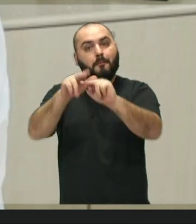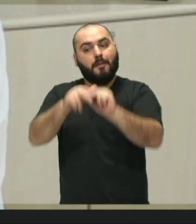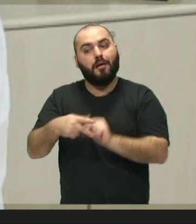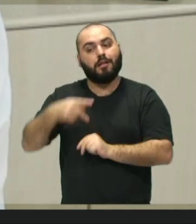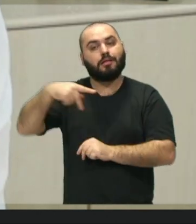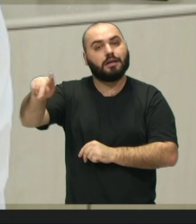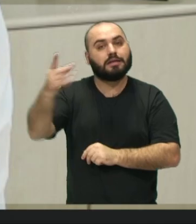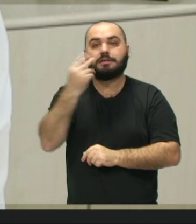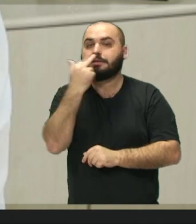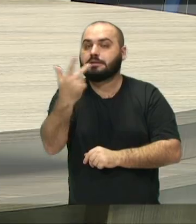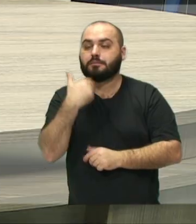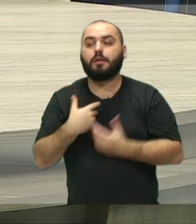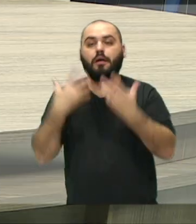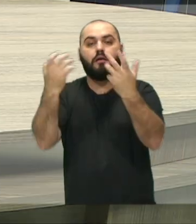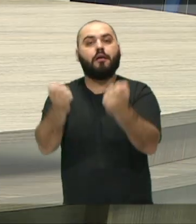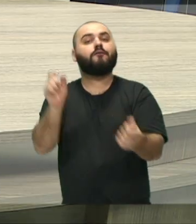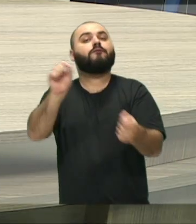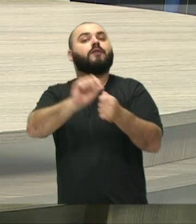executar com essas obras.